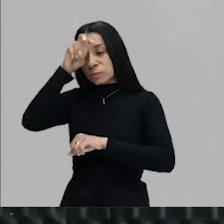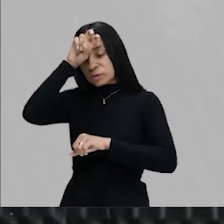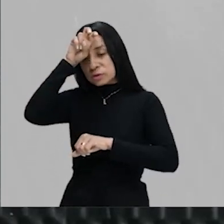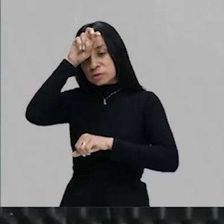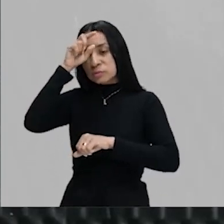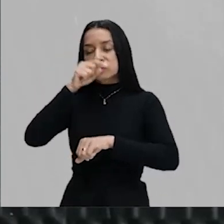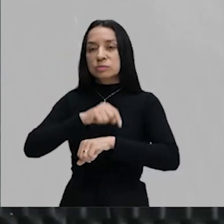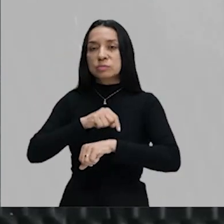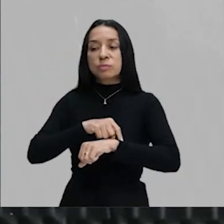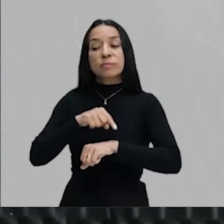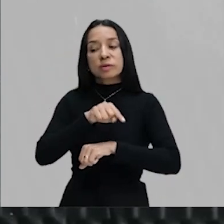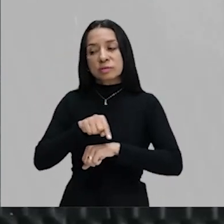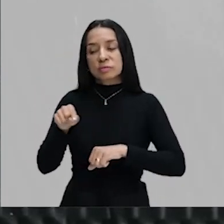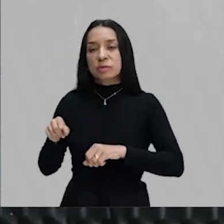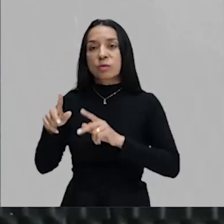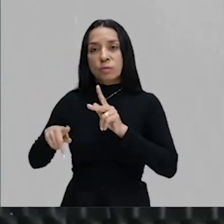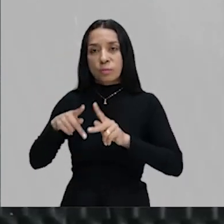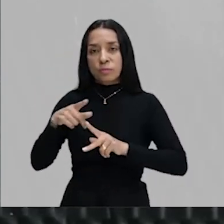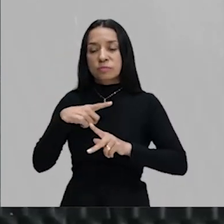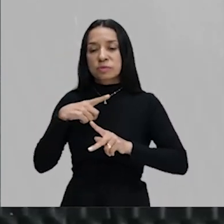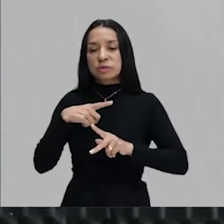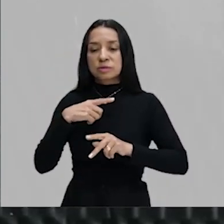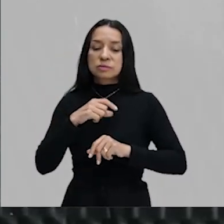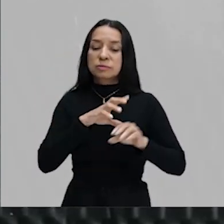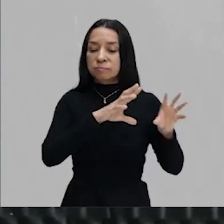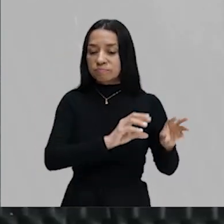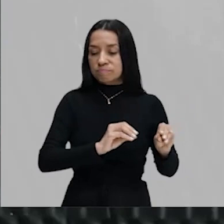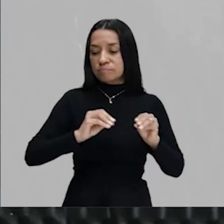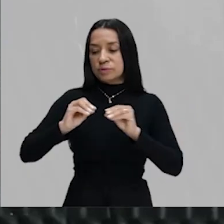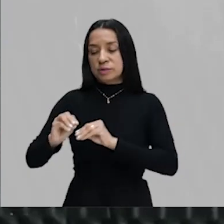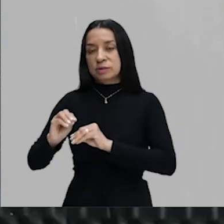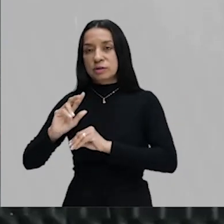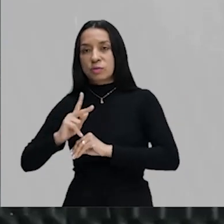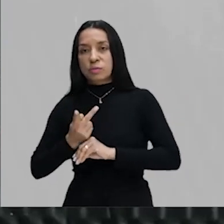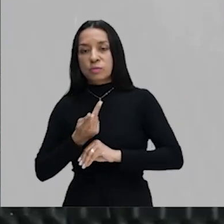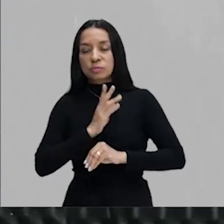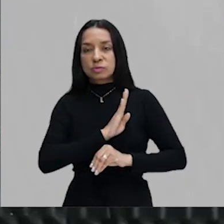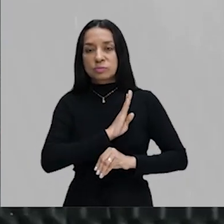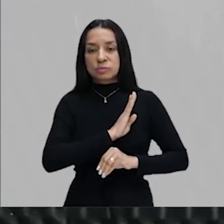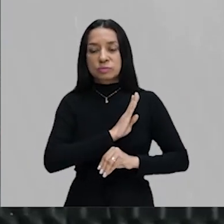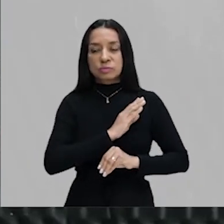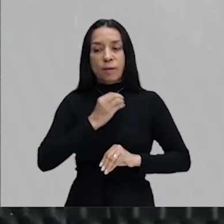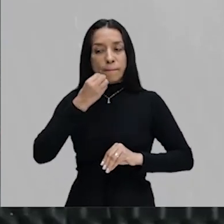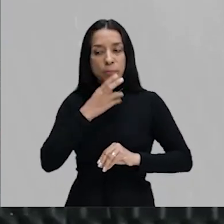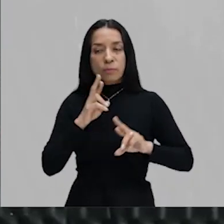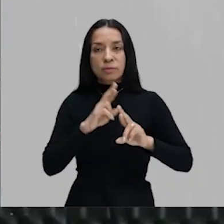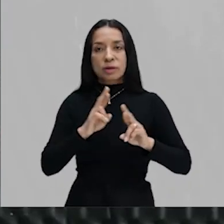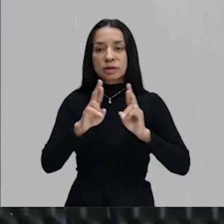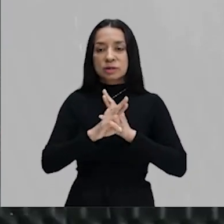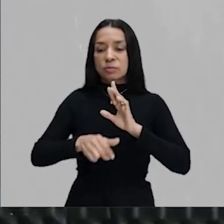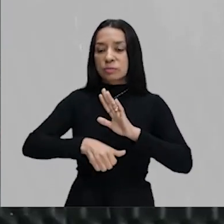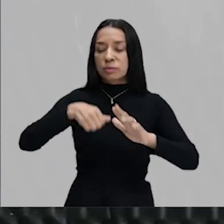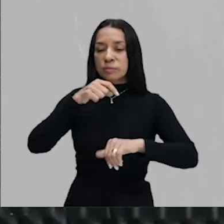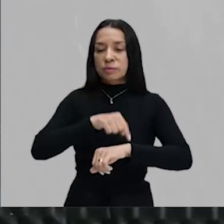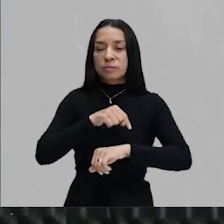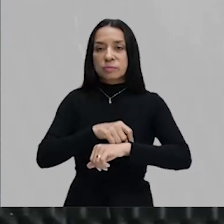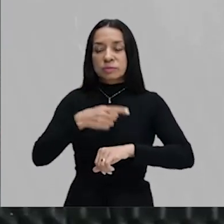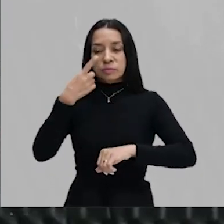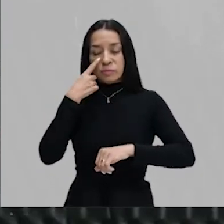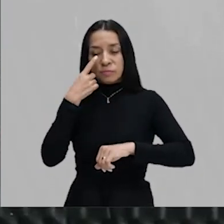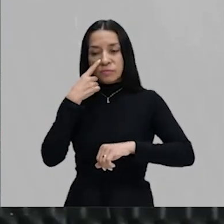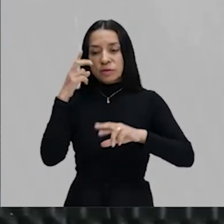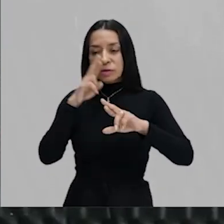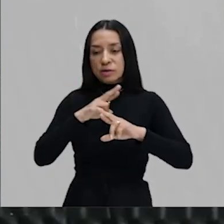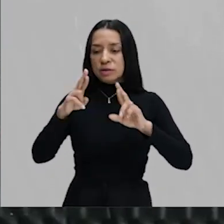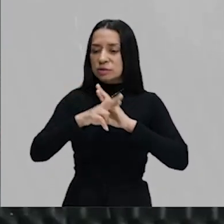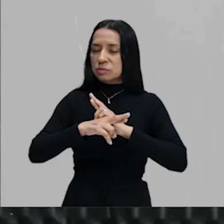Ixos estavam no Egito, é que você teve a migração hebraica. Então, pela boa relação entre os hebreus e esses povos, então, no primeiro momento, você vê